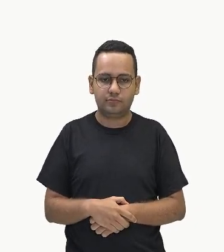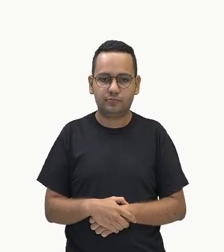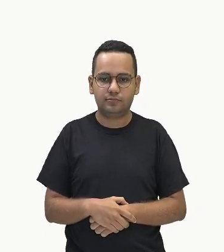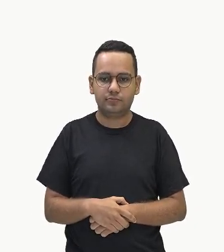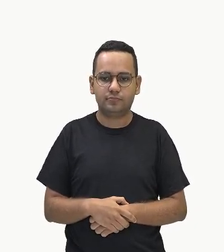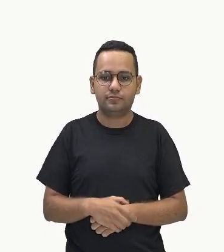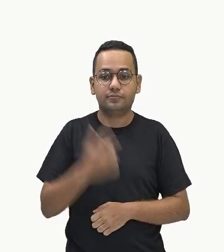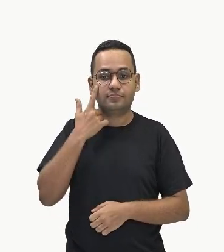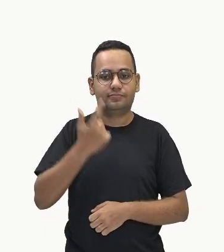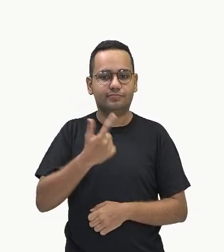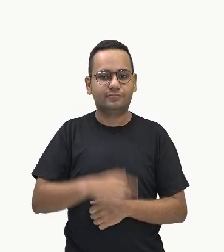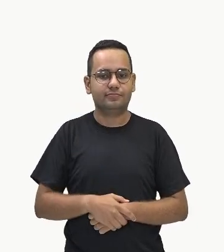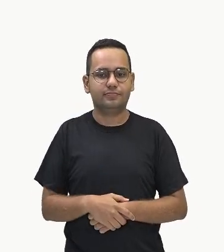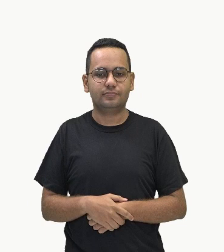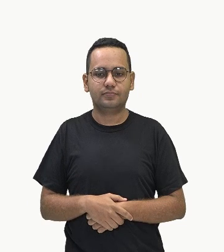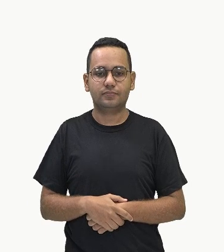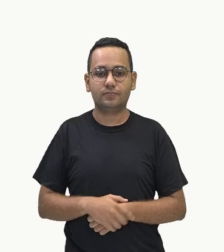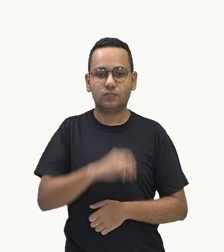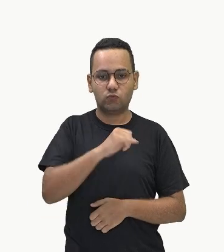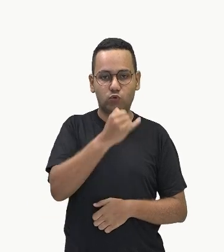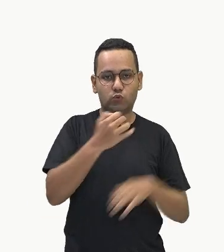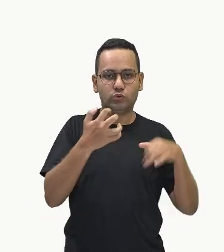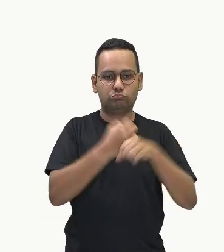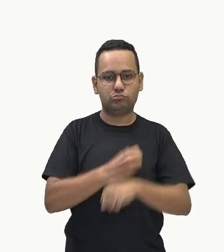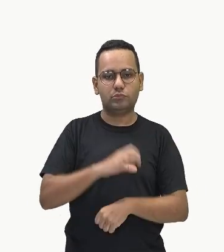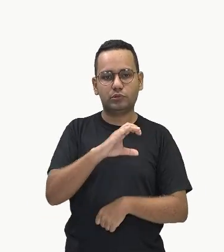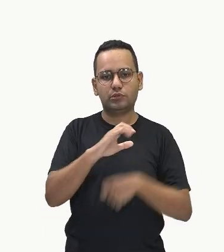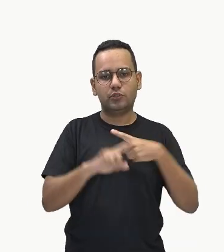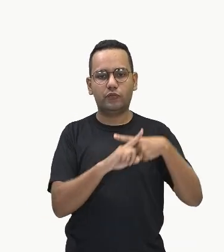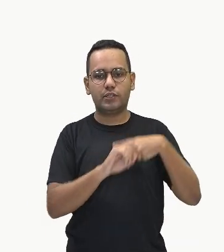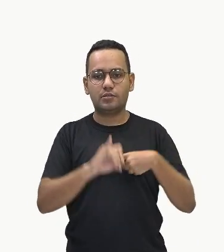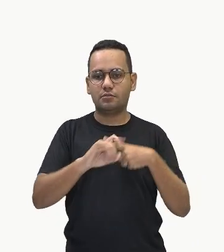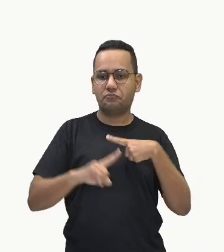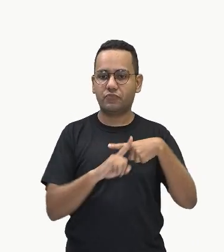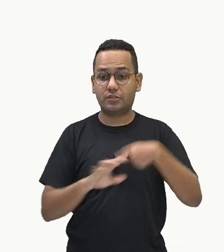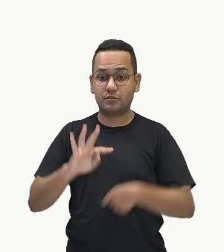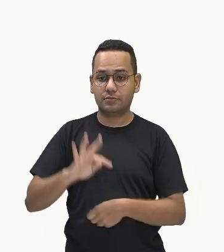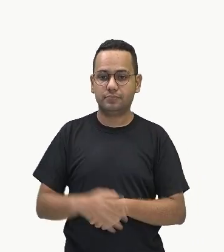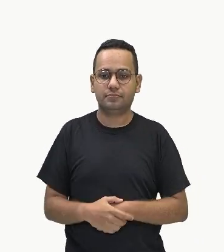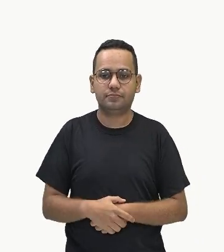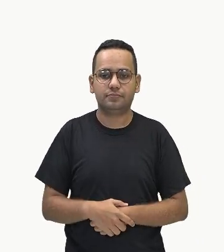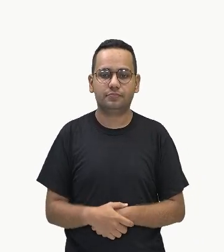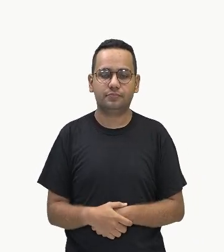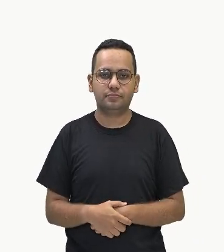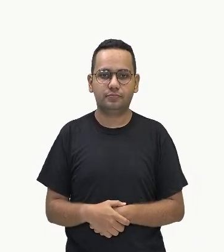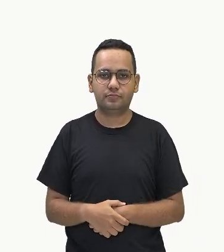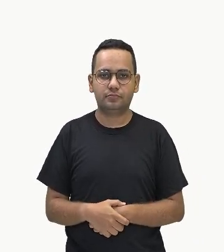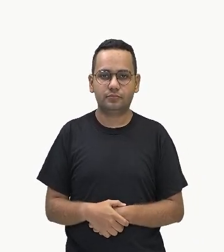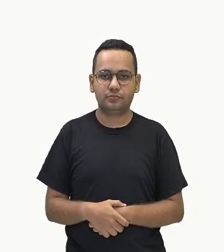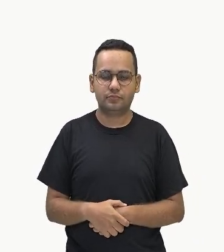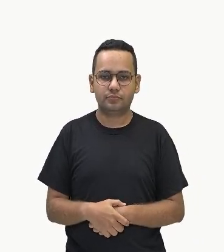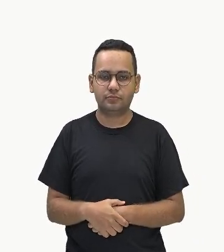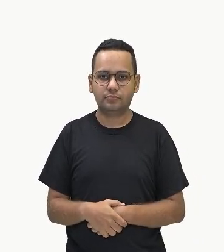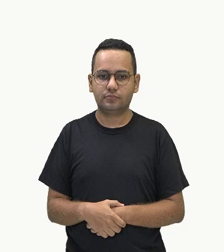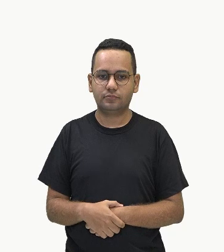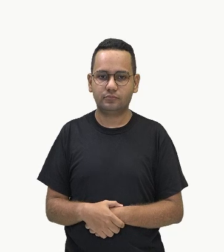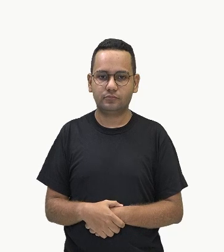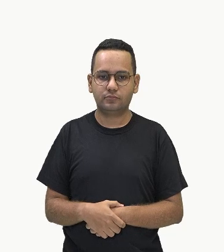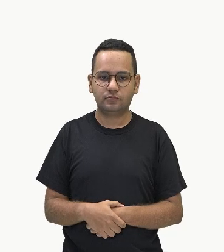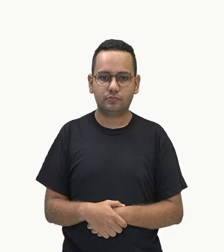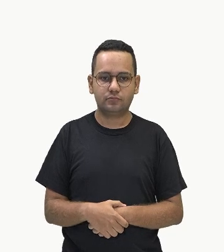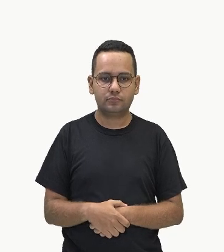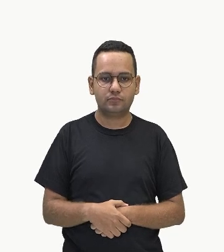então, juros simples é igual a capital vezes taxa vezes tempo. Ok? Meu